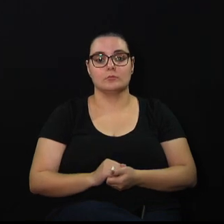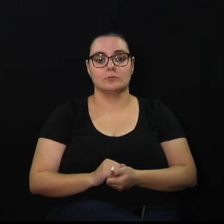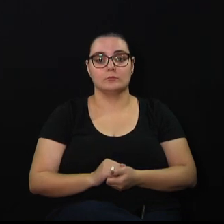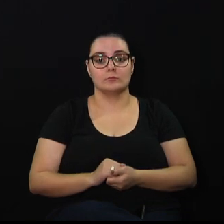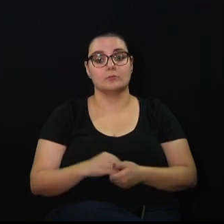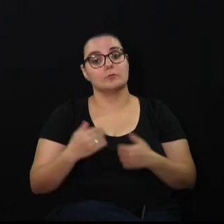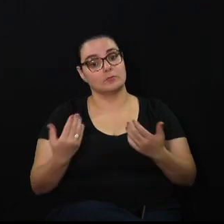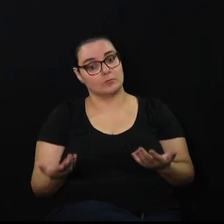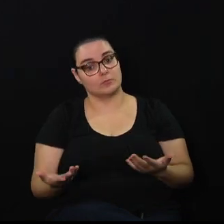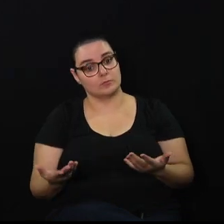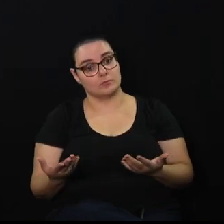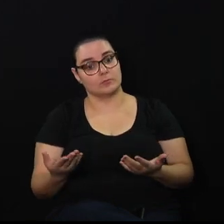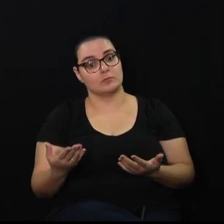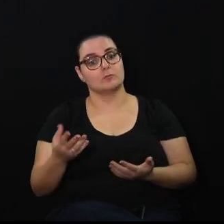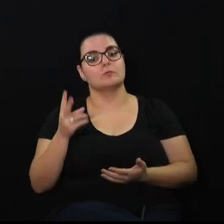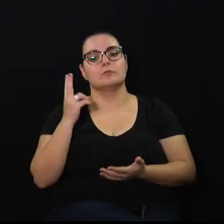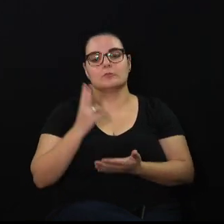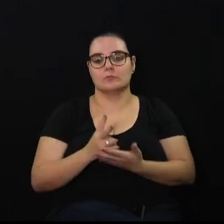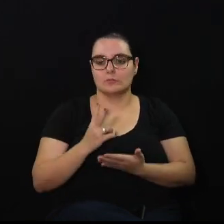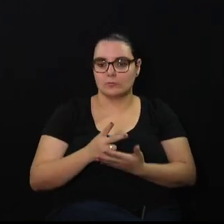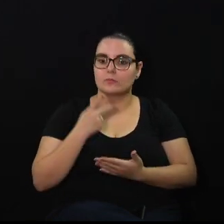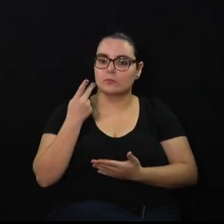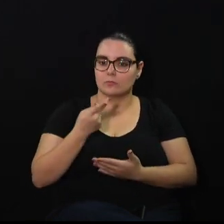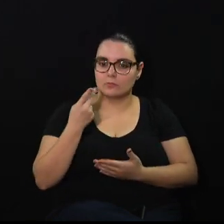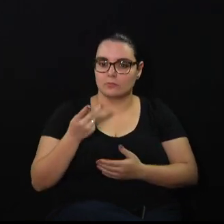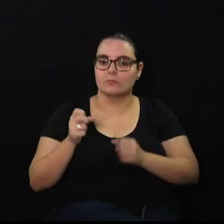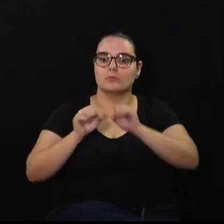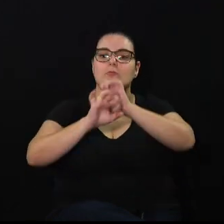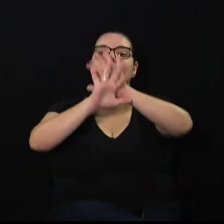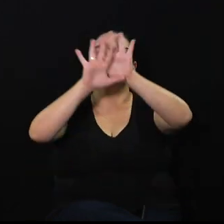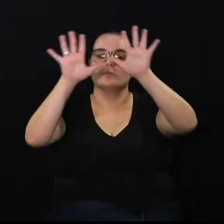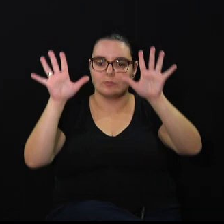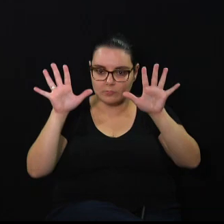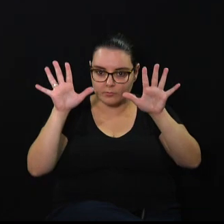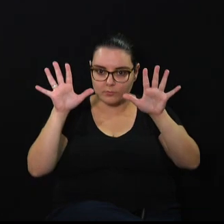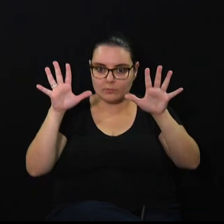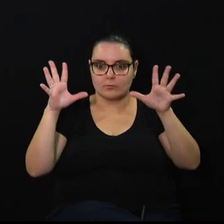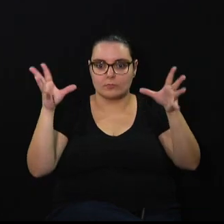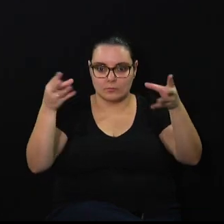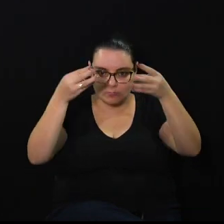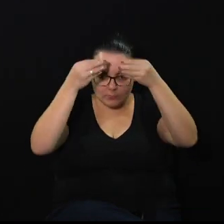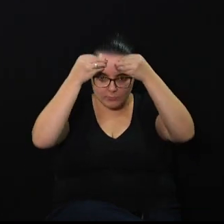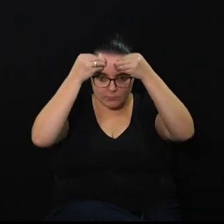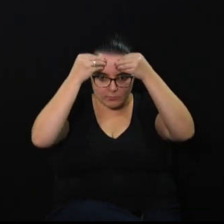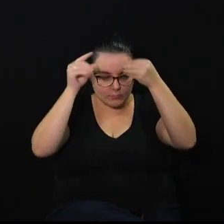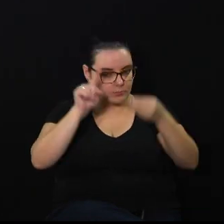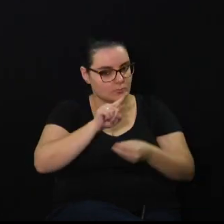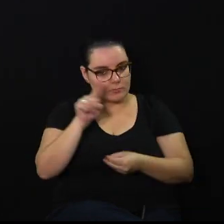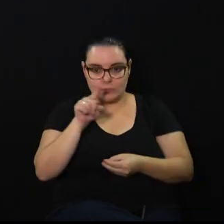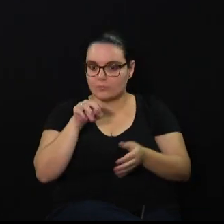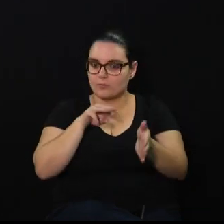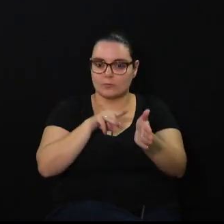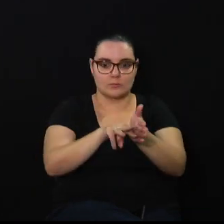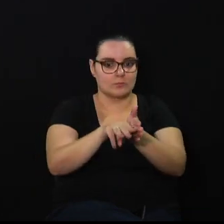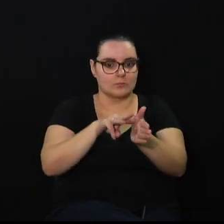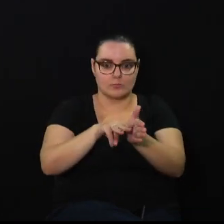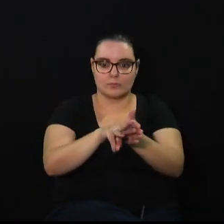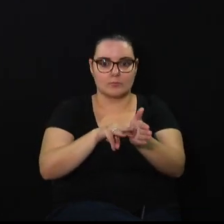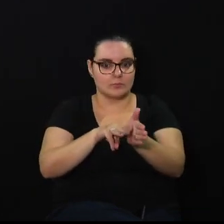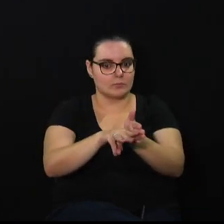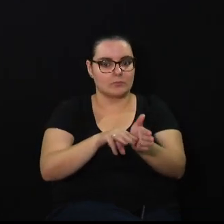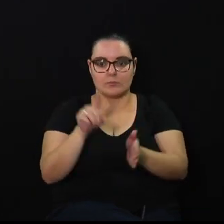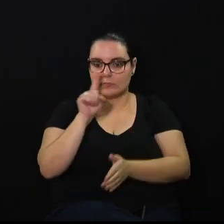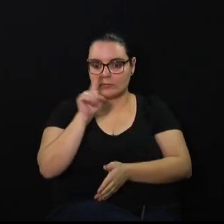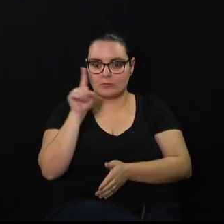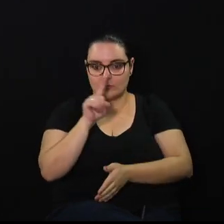portanto a gente sempre coloca slide para deixar bem fixado na cabeça todo mundo não é um método é uma ciência tá é